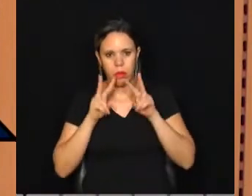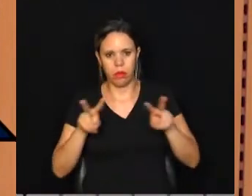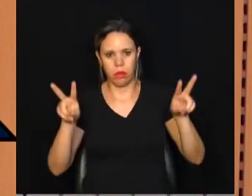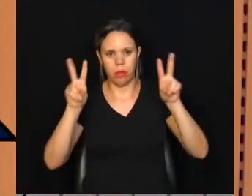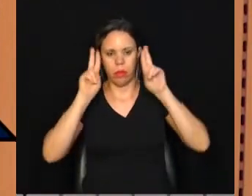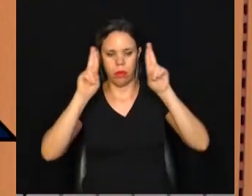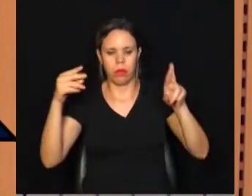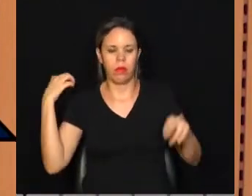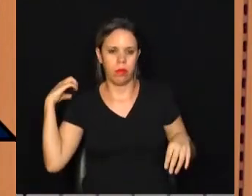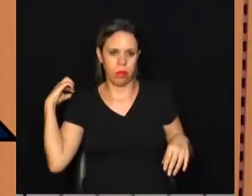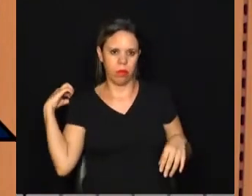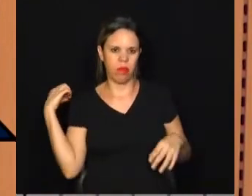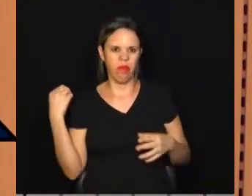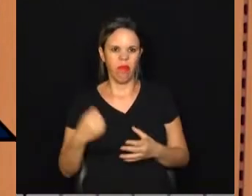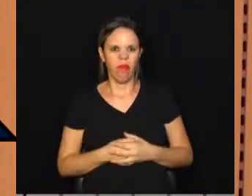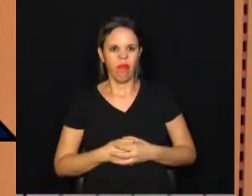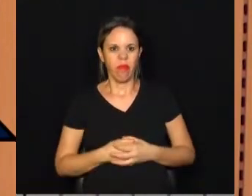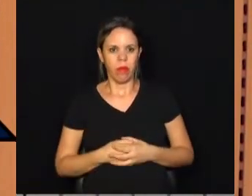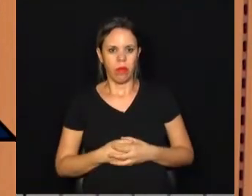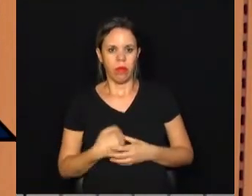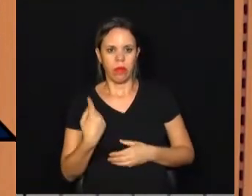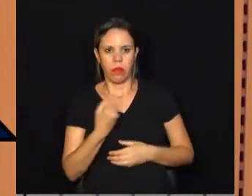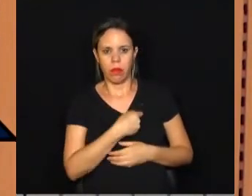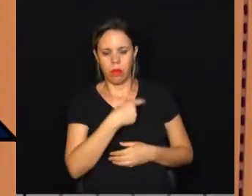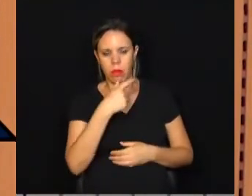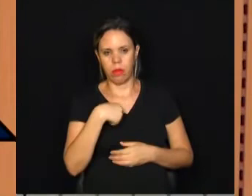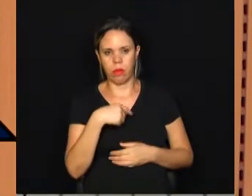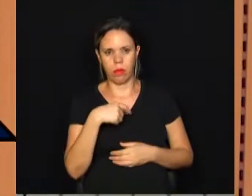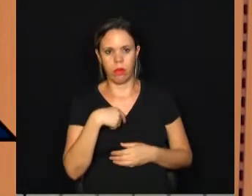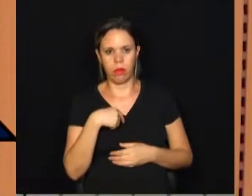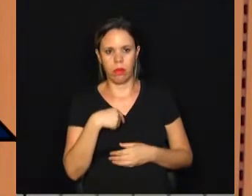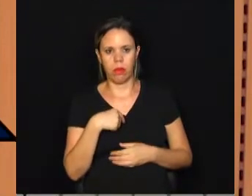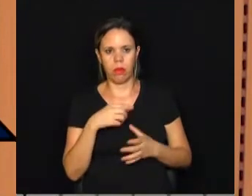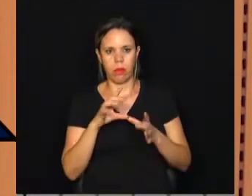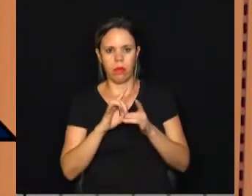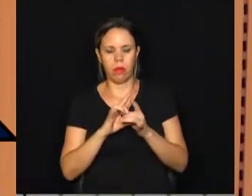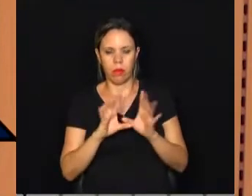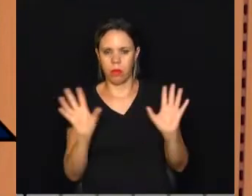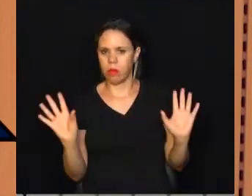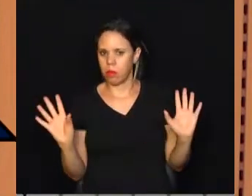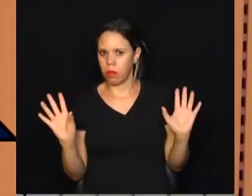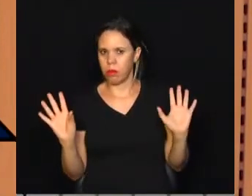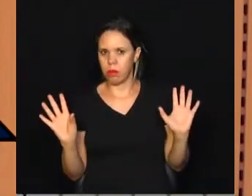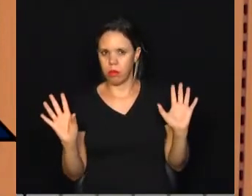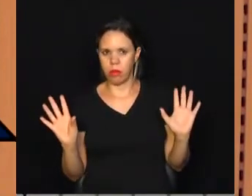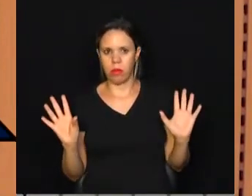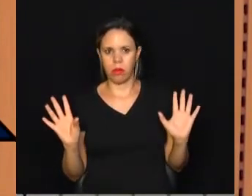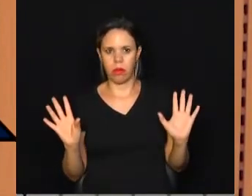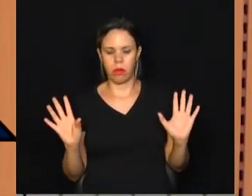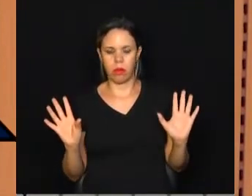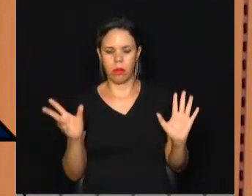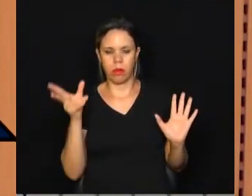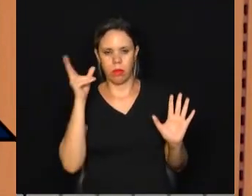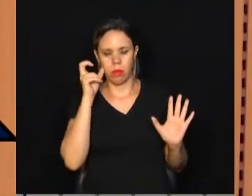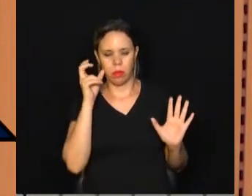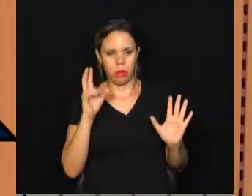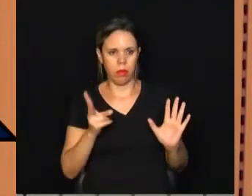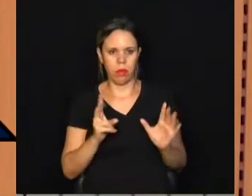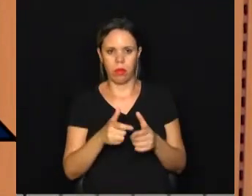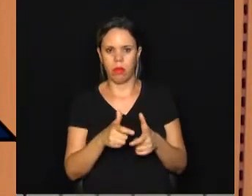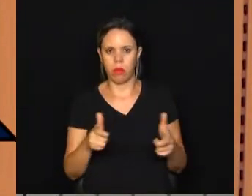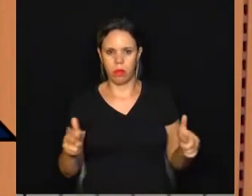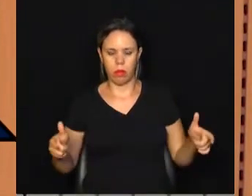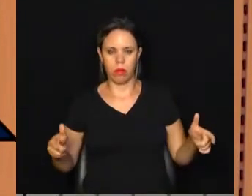respeito disso. Da nossa parte, a disposição é de ouvir amplamente